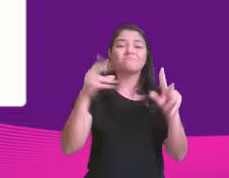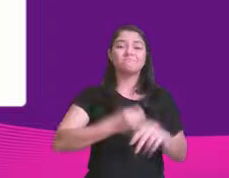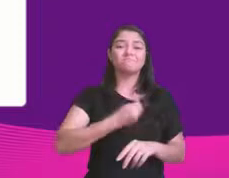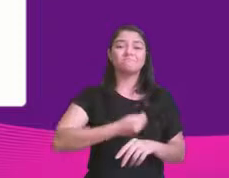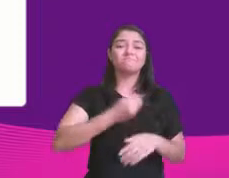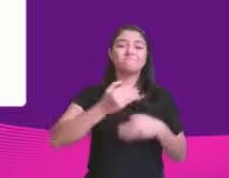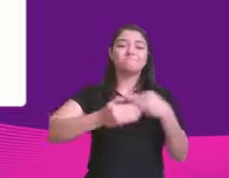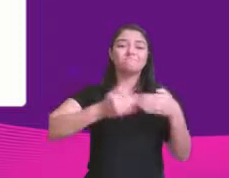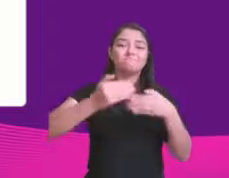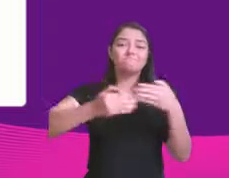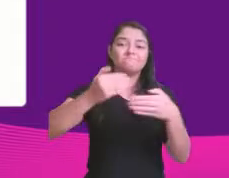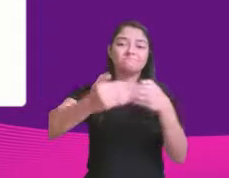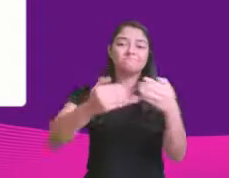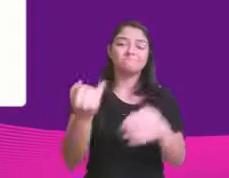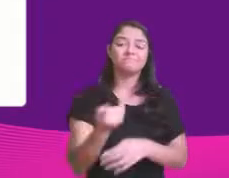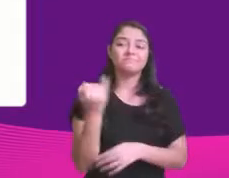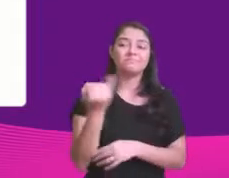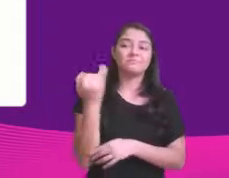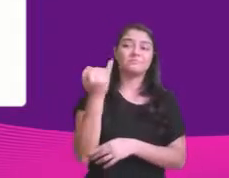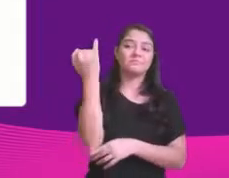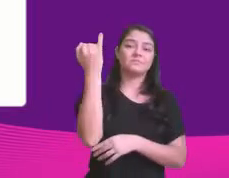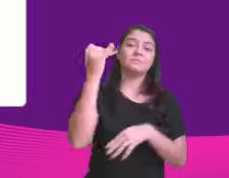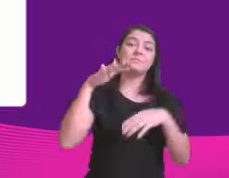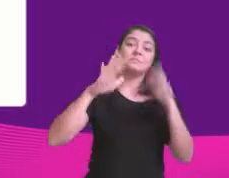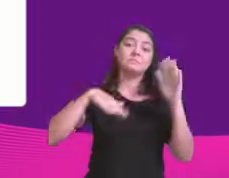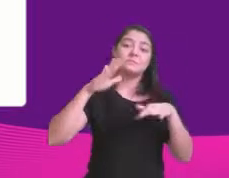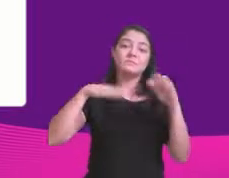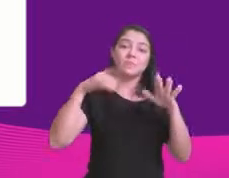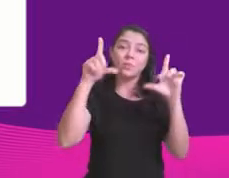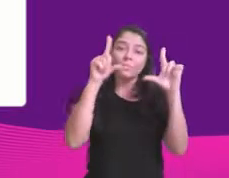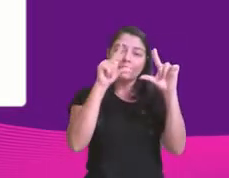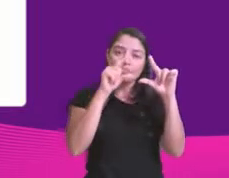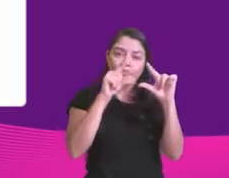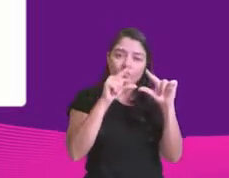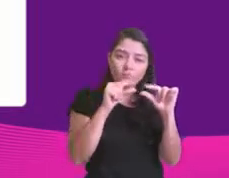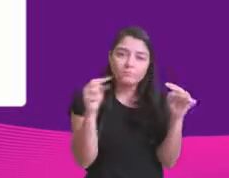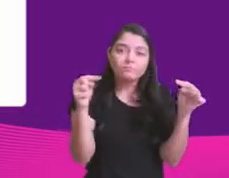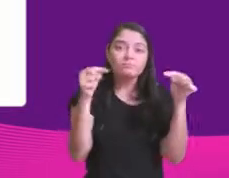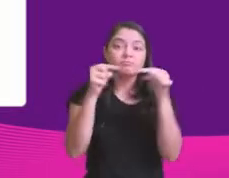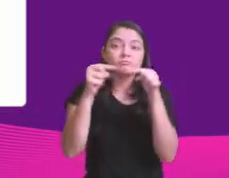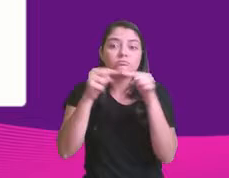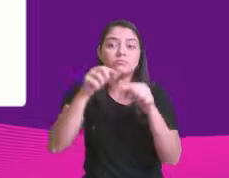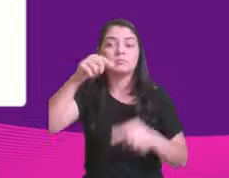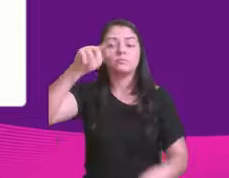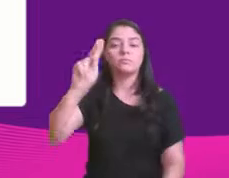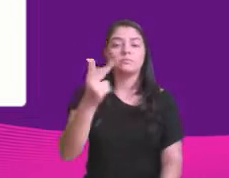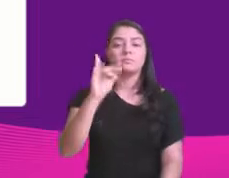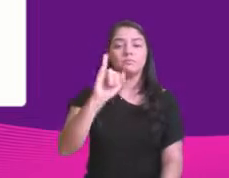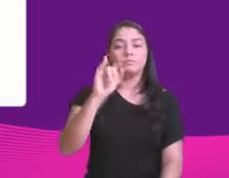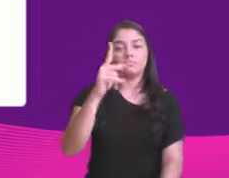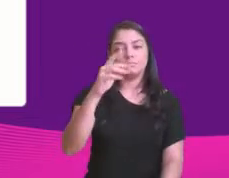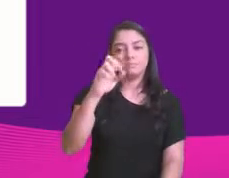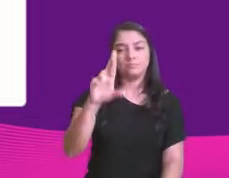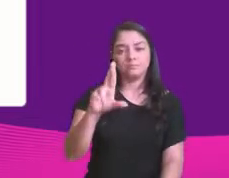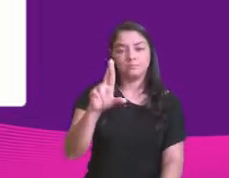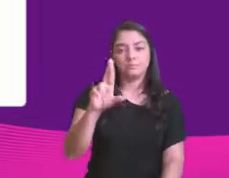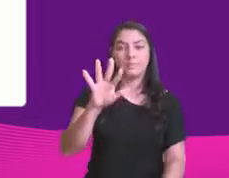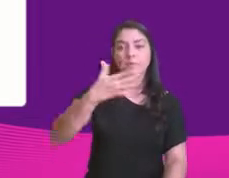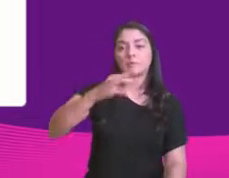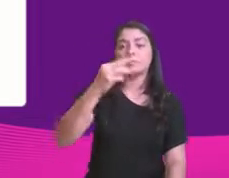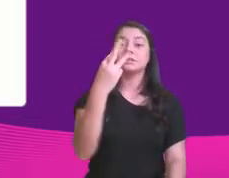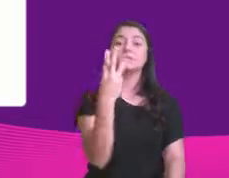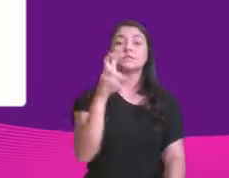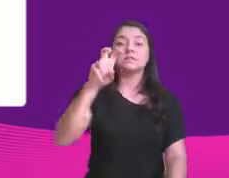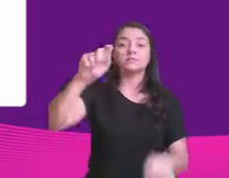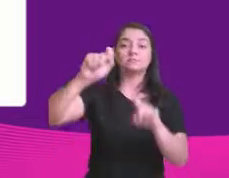quando você tem um completa citorredução associado à hipertermoquimioterapia, 35 meses versus